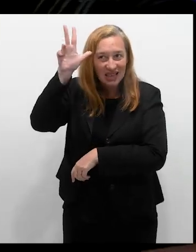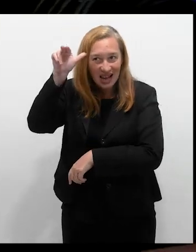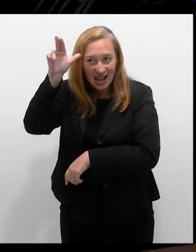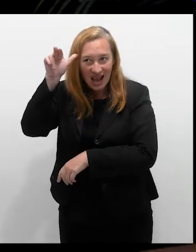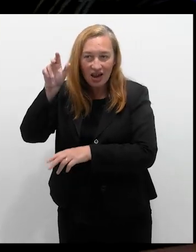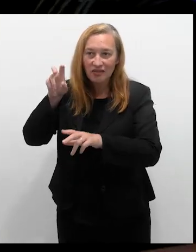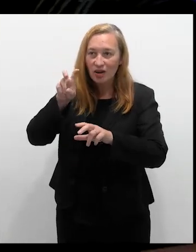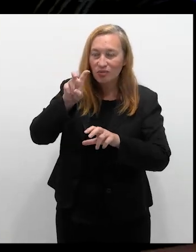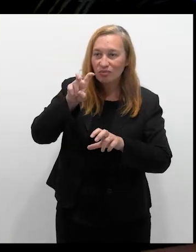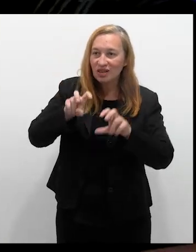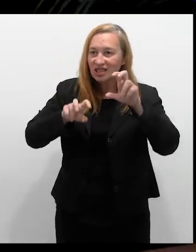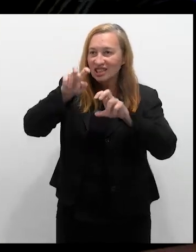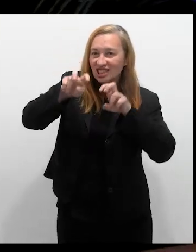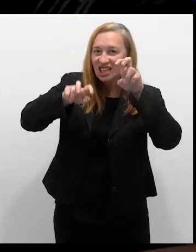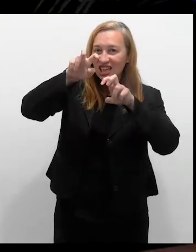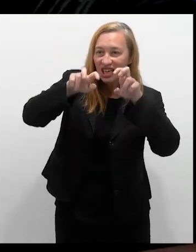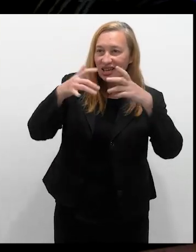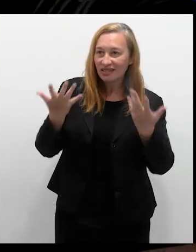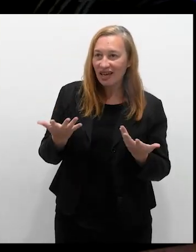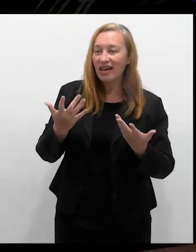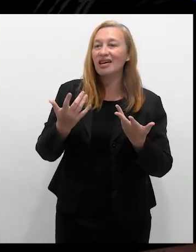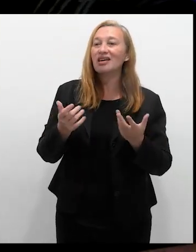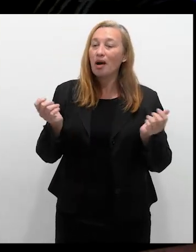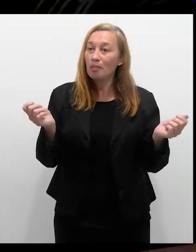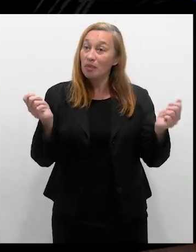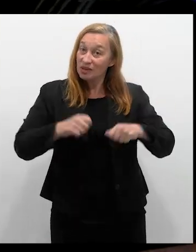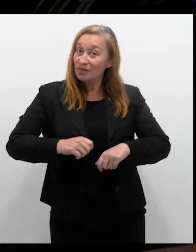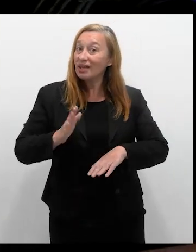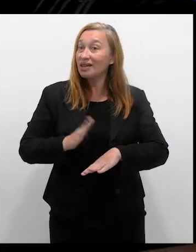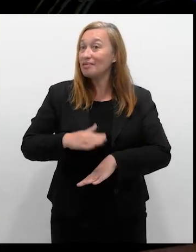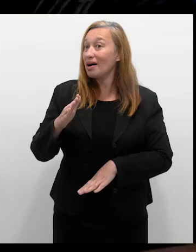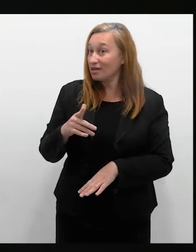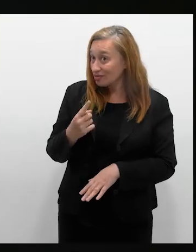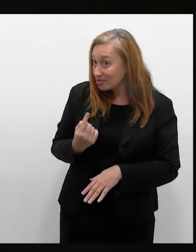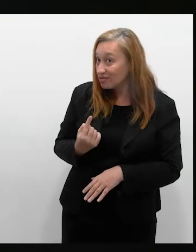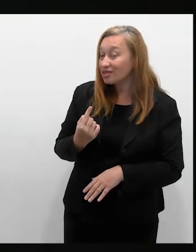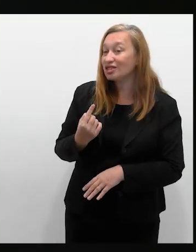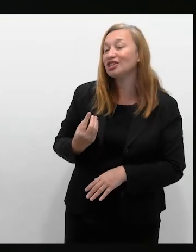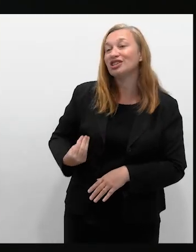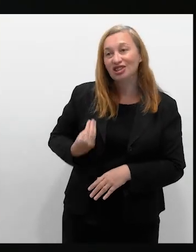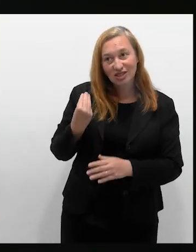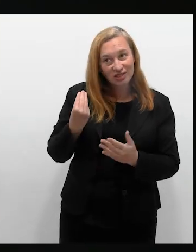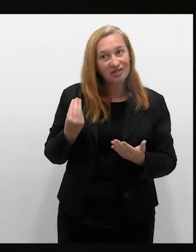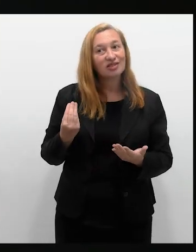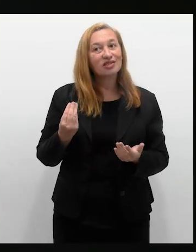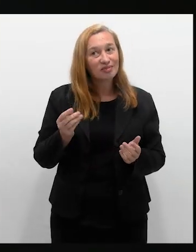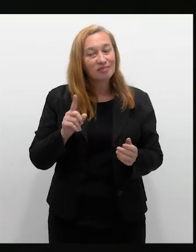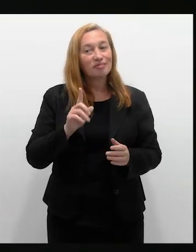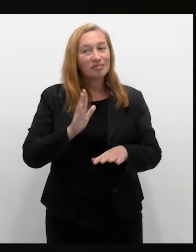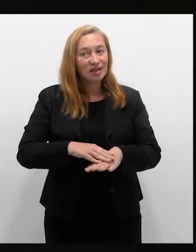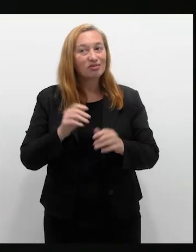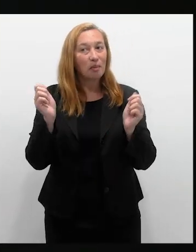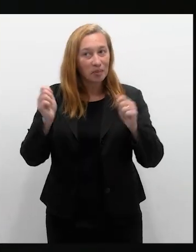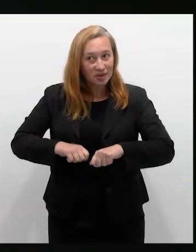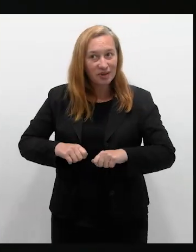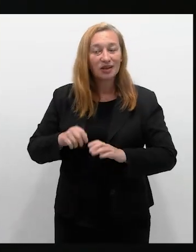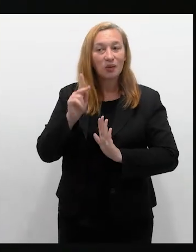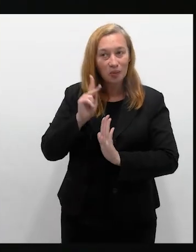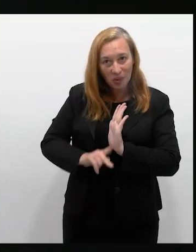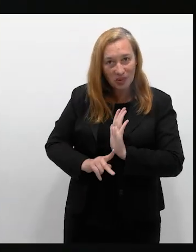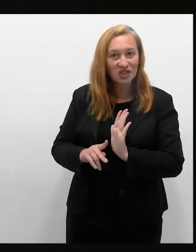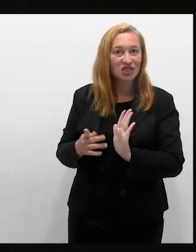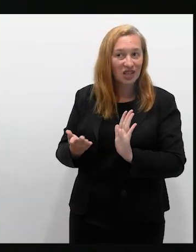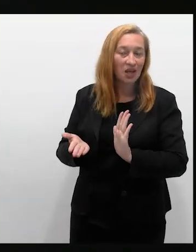vai lá e filma, sabe? Então, o filme acaba virando também uma ferramenta uma possibilidade. para gerar uma possibilidade de vida. Mais